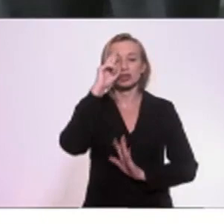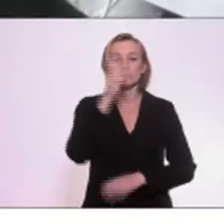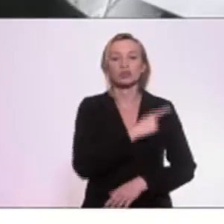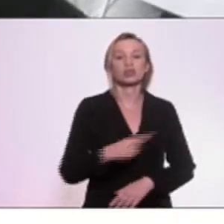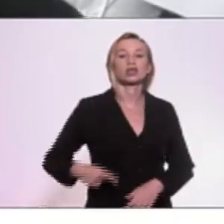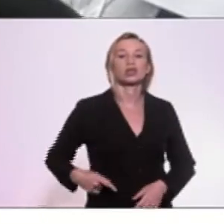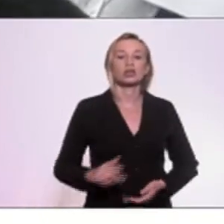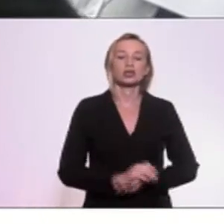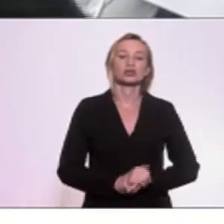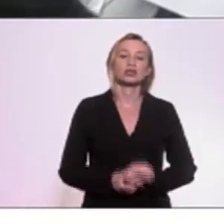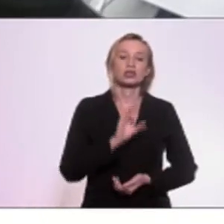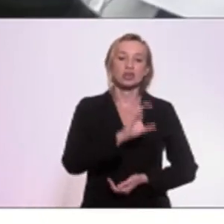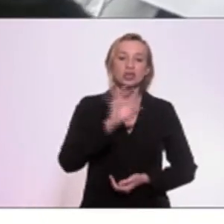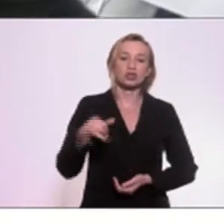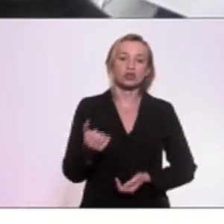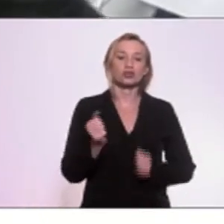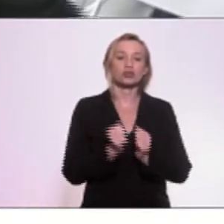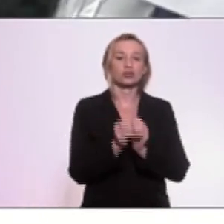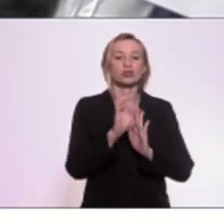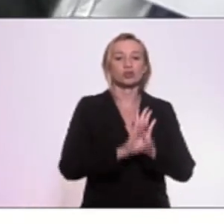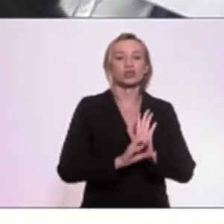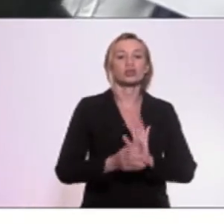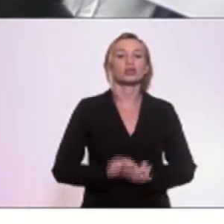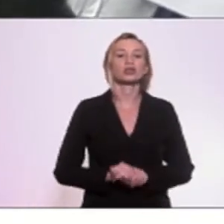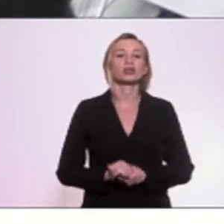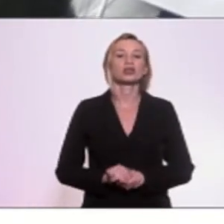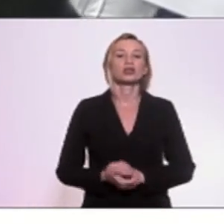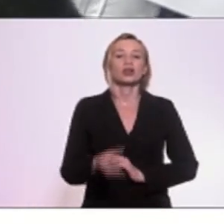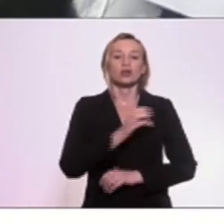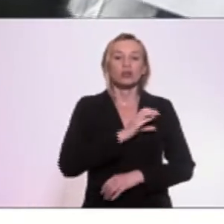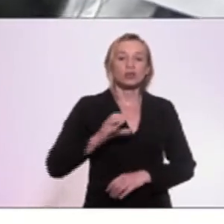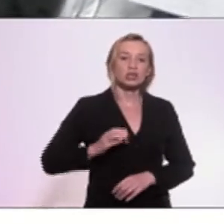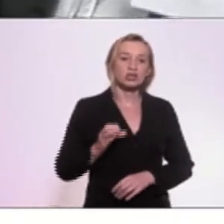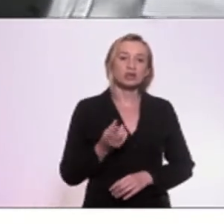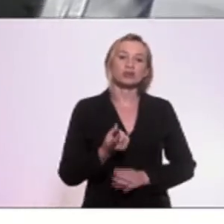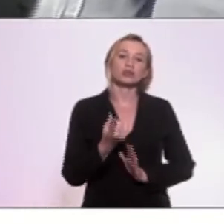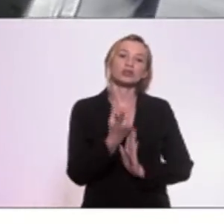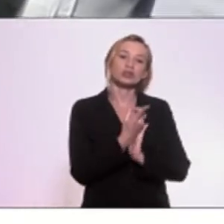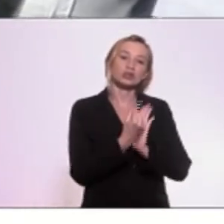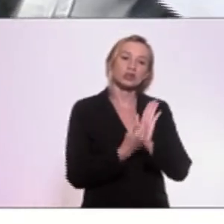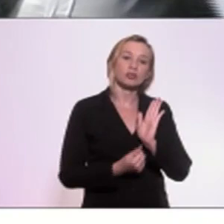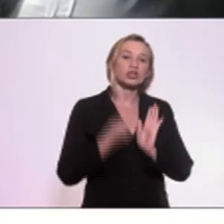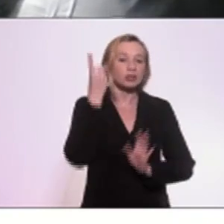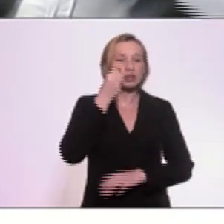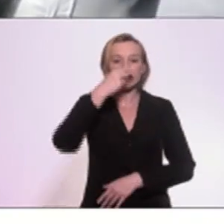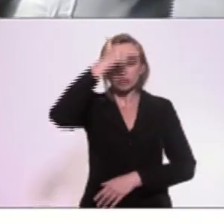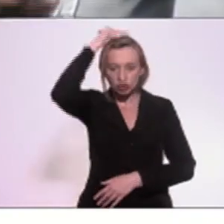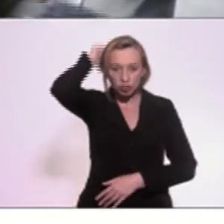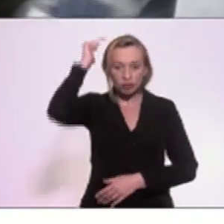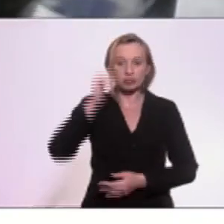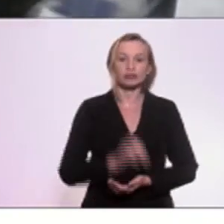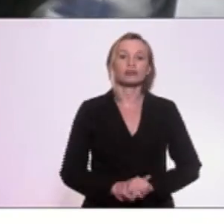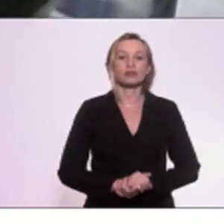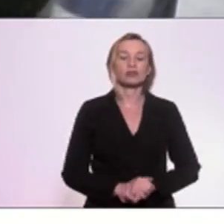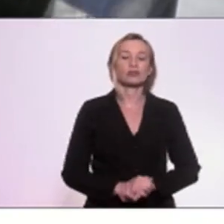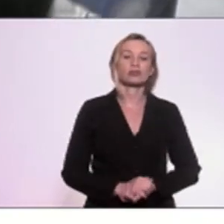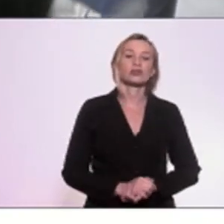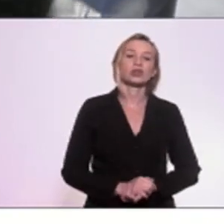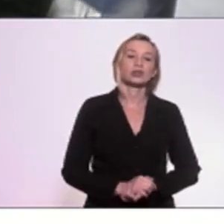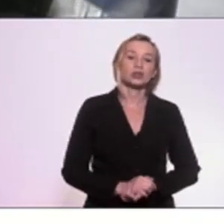presidente. CCJ com emendas, ok. Pela Comissão de Orçamento, deputado Luiz Paulo.